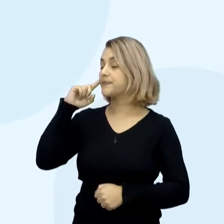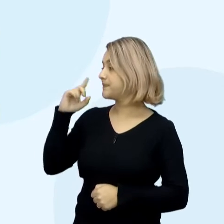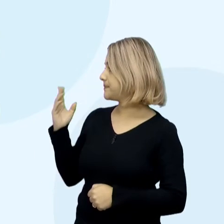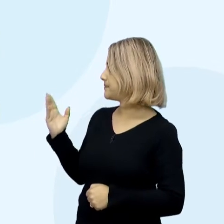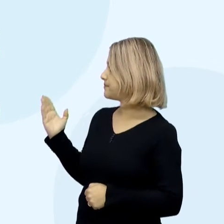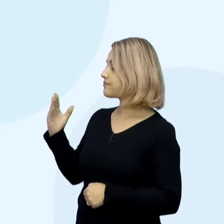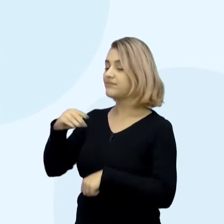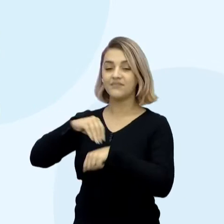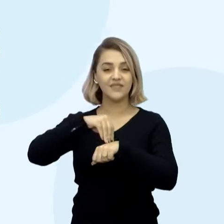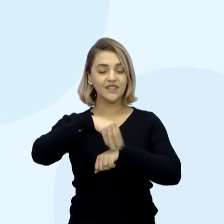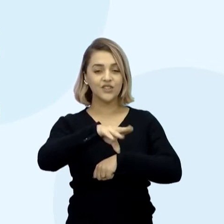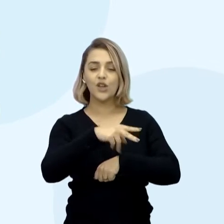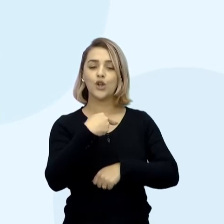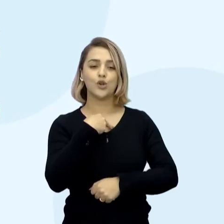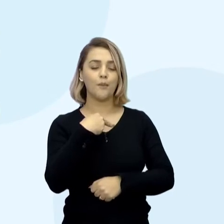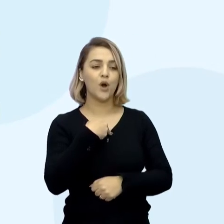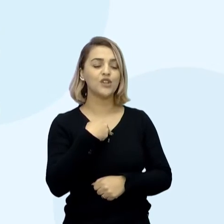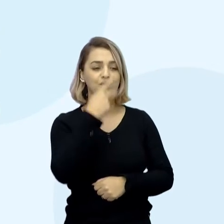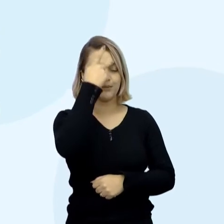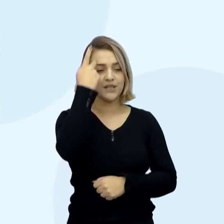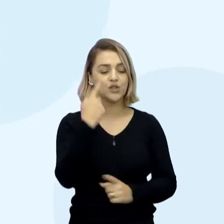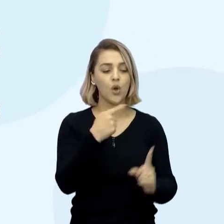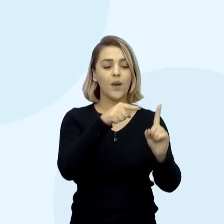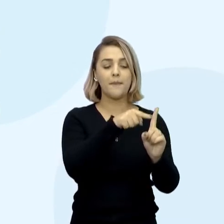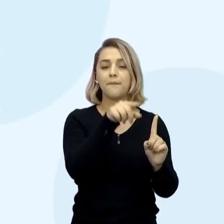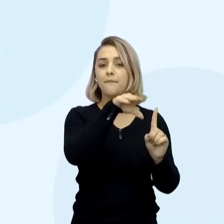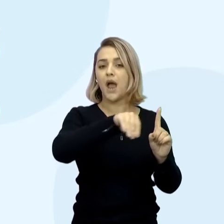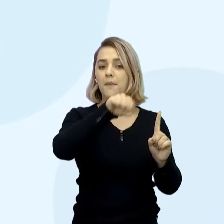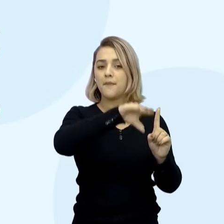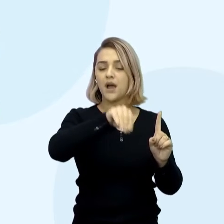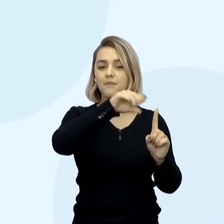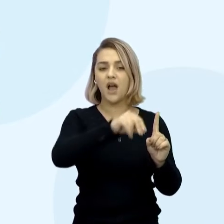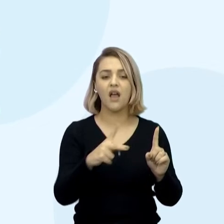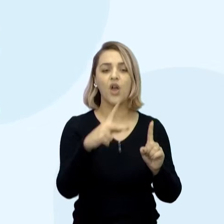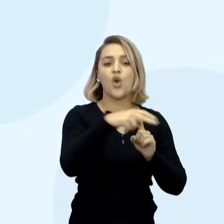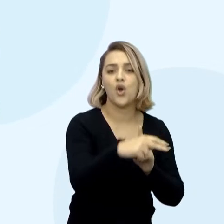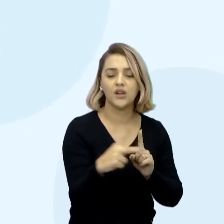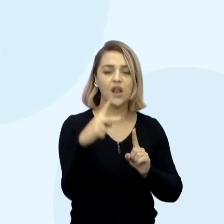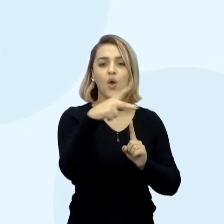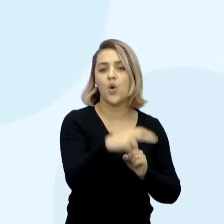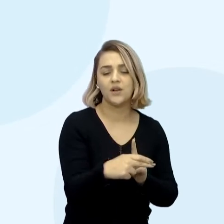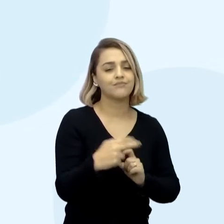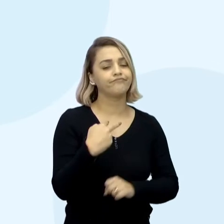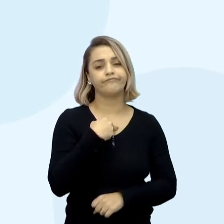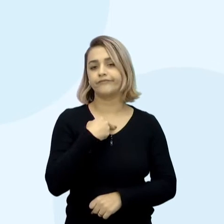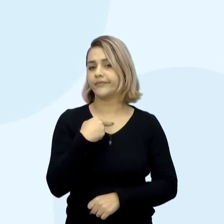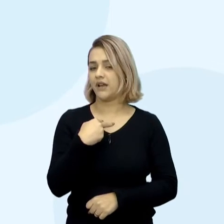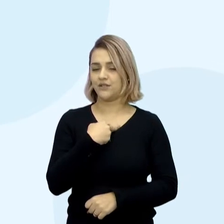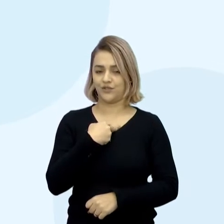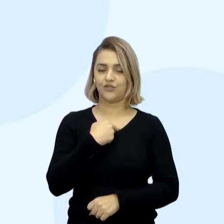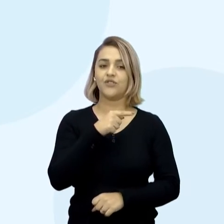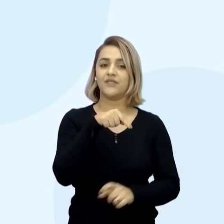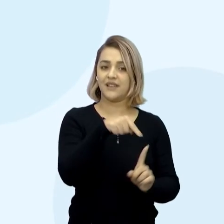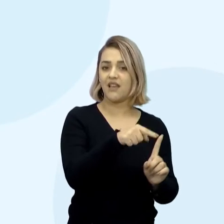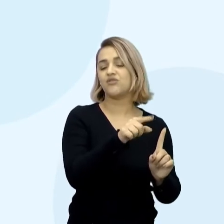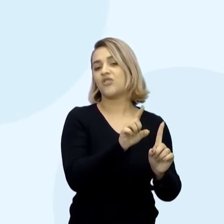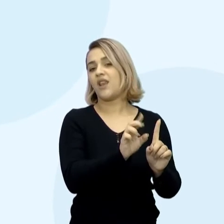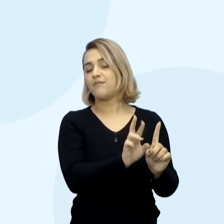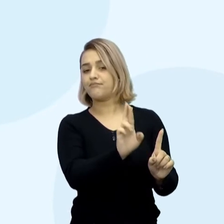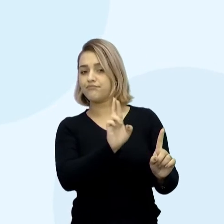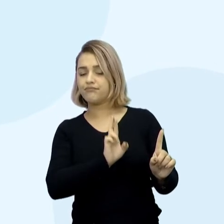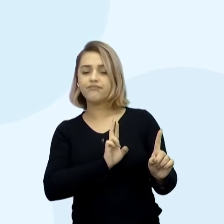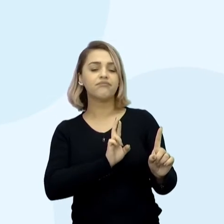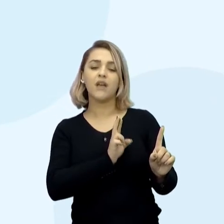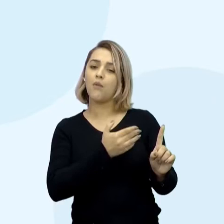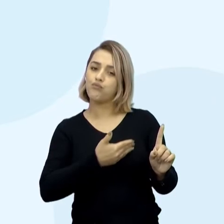Não interromper a fala dos entrevistados. Deixe a pessoa responder, não atrapalhe ela. Próximo